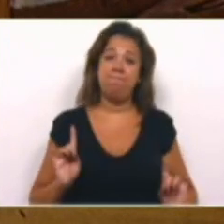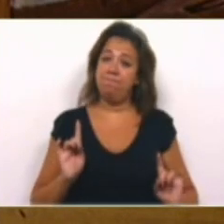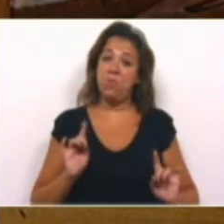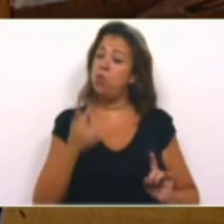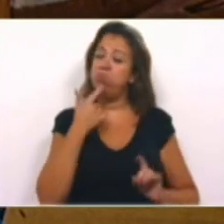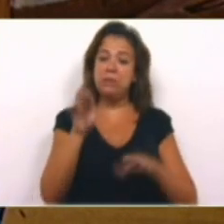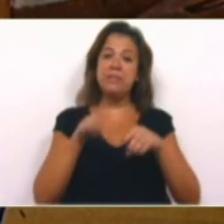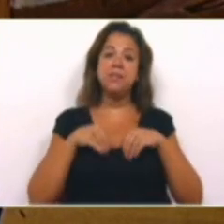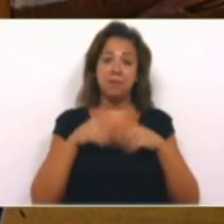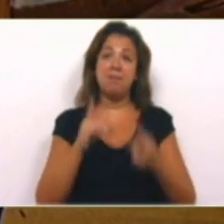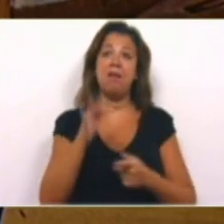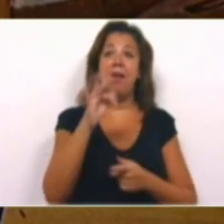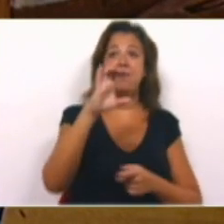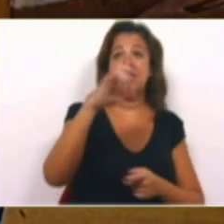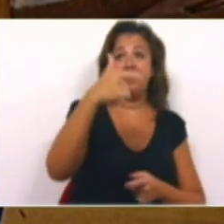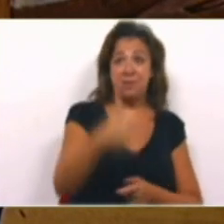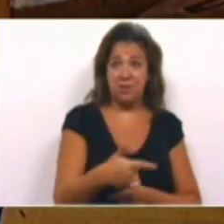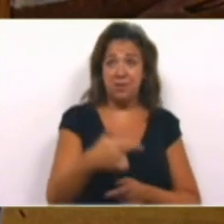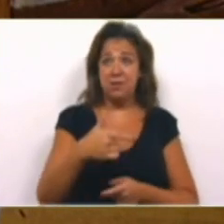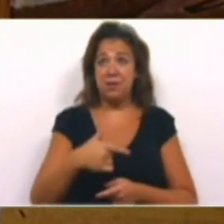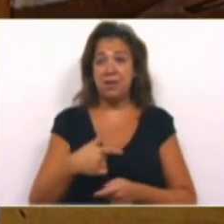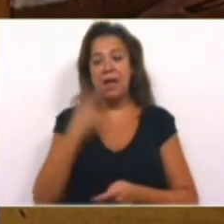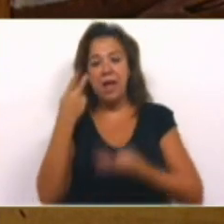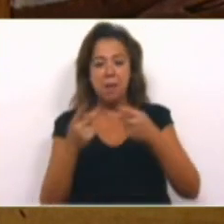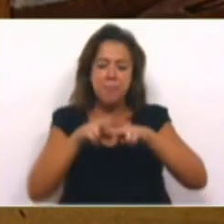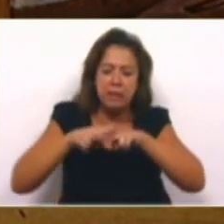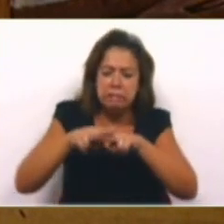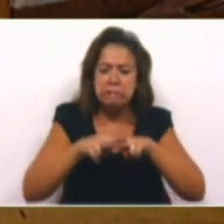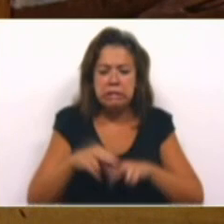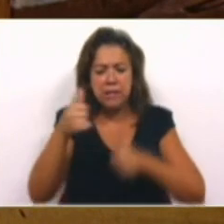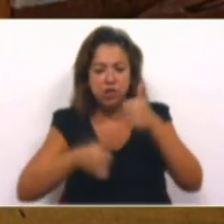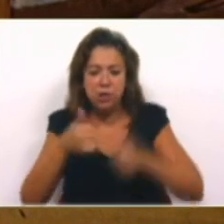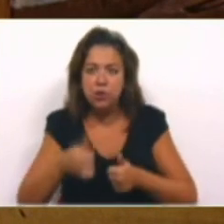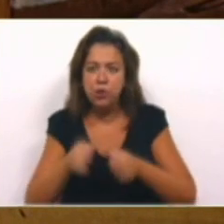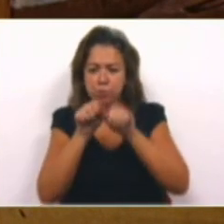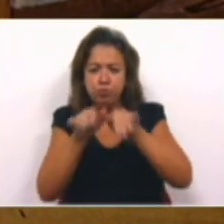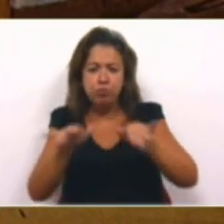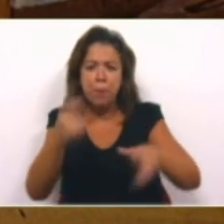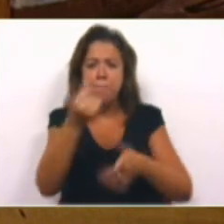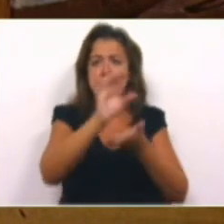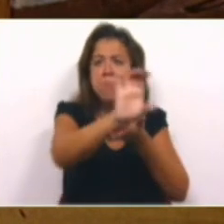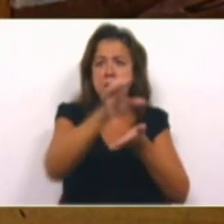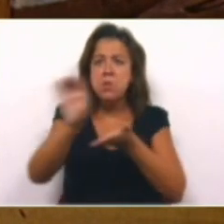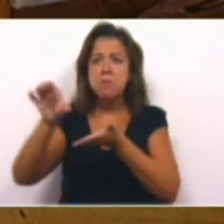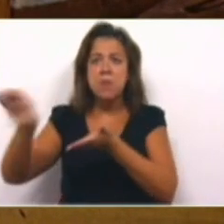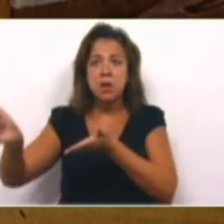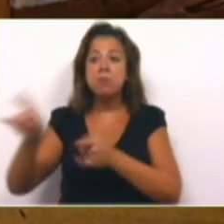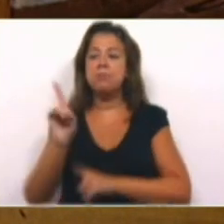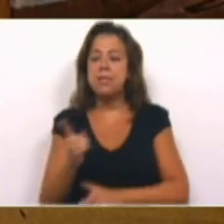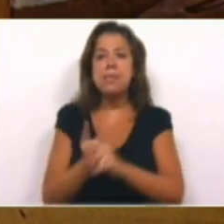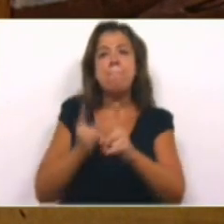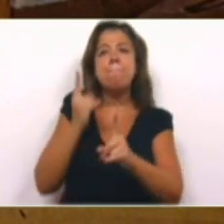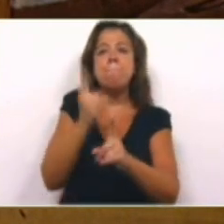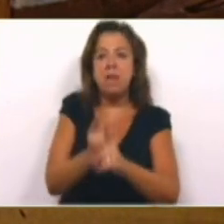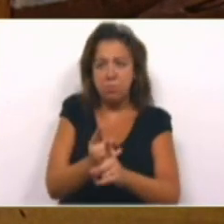que a FCT, que analisa as candidaturas, que distribui o financiamento, seja aquela